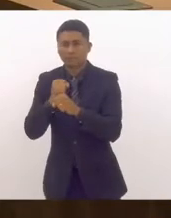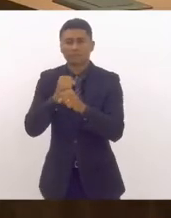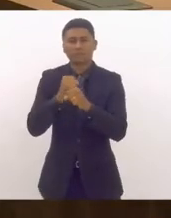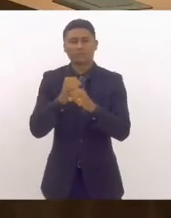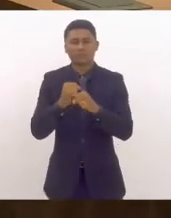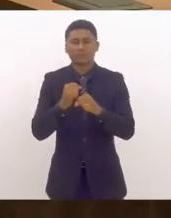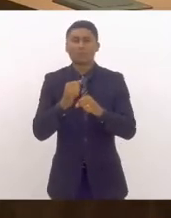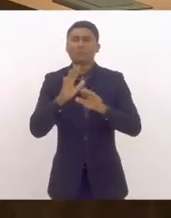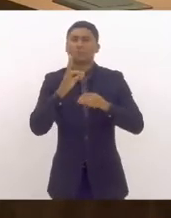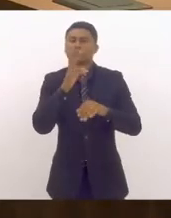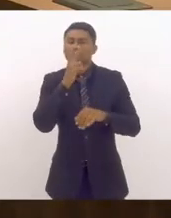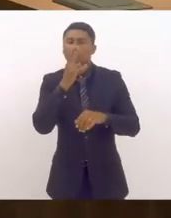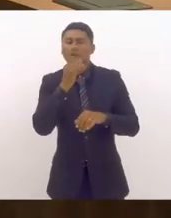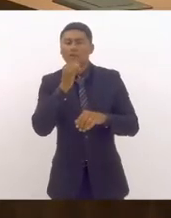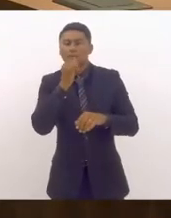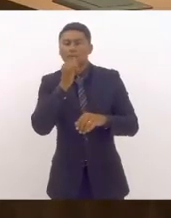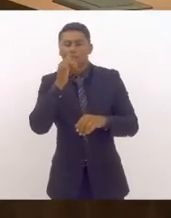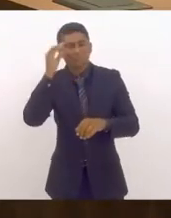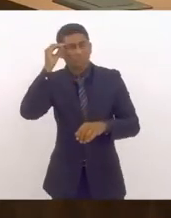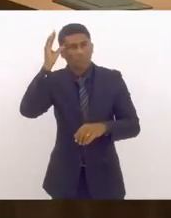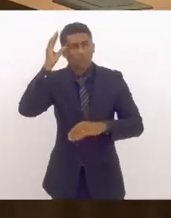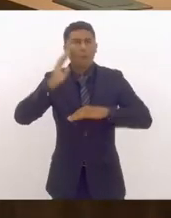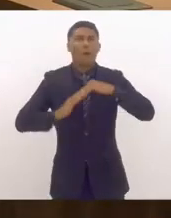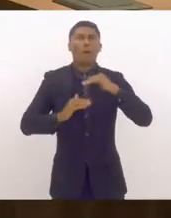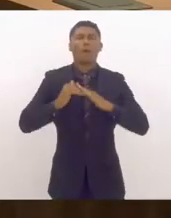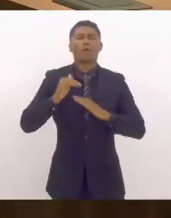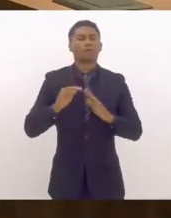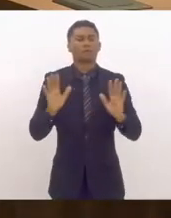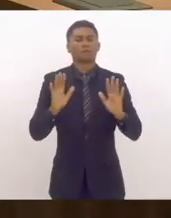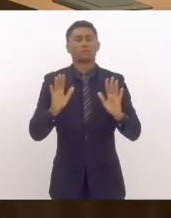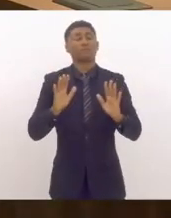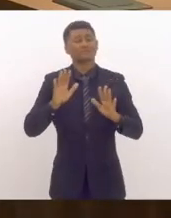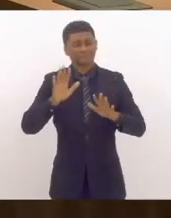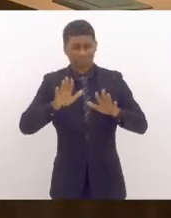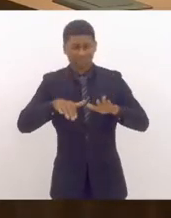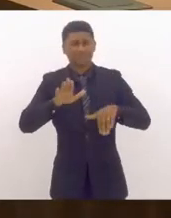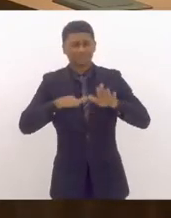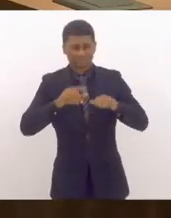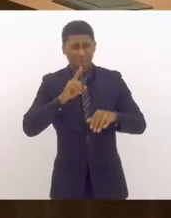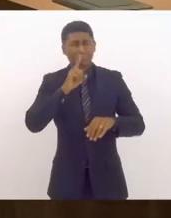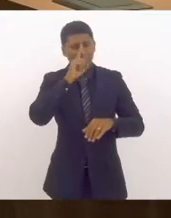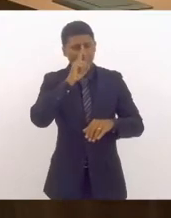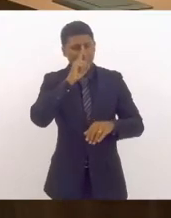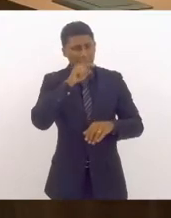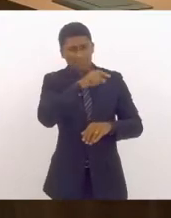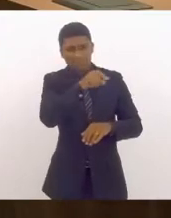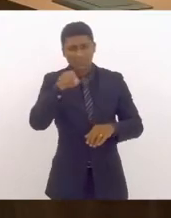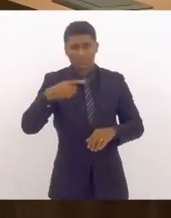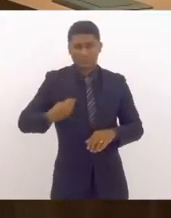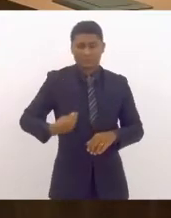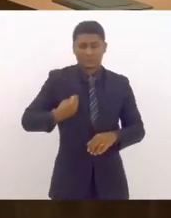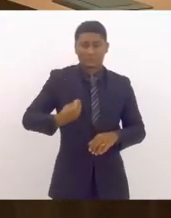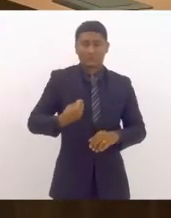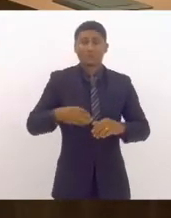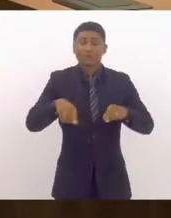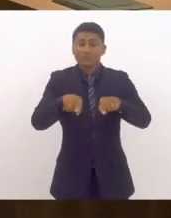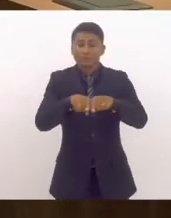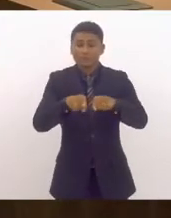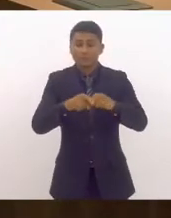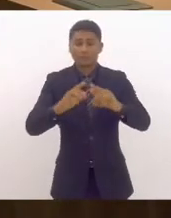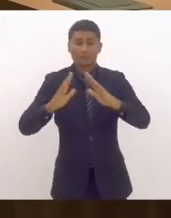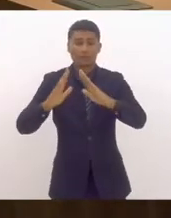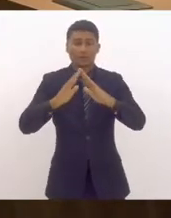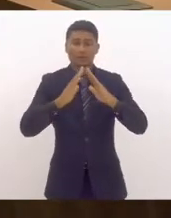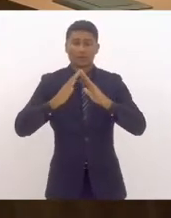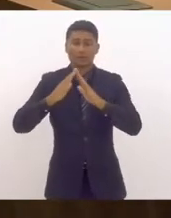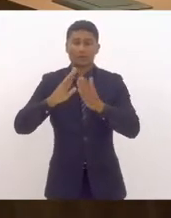apuro técnico, que coloca em risco, inclusive, a integridade dessas famílias. Sem falar em situações de habitações ditas subnormais,